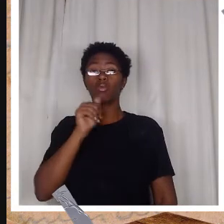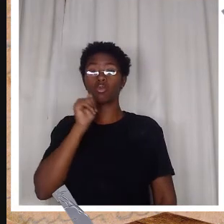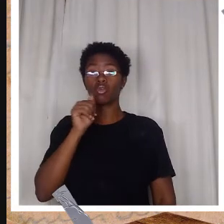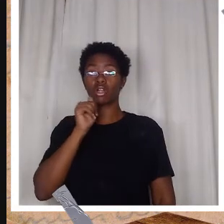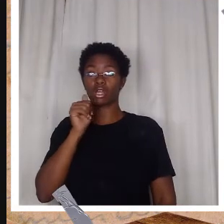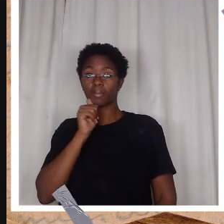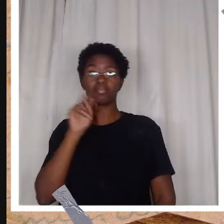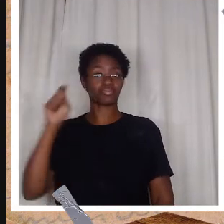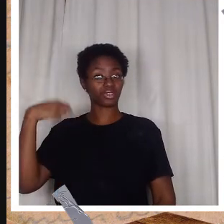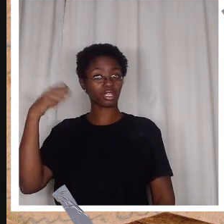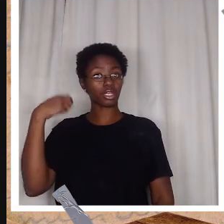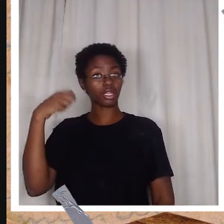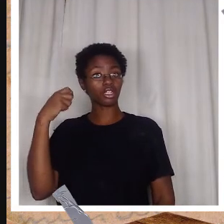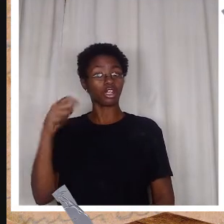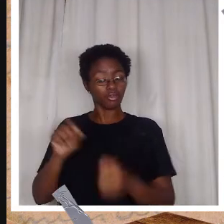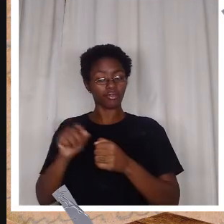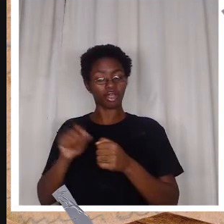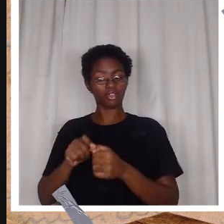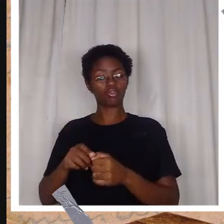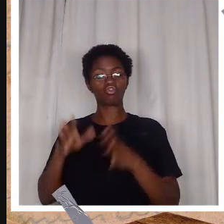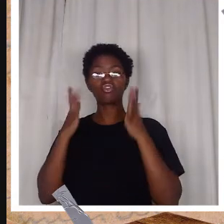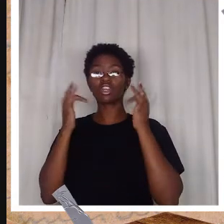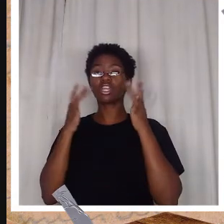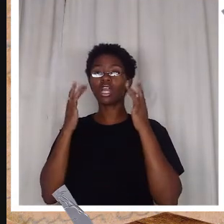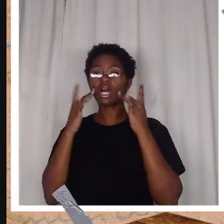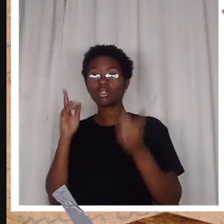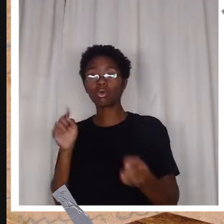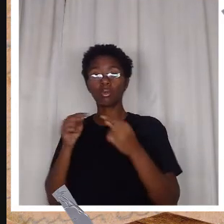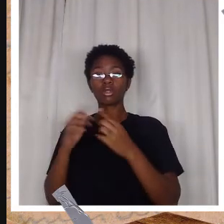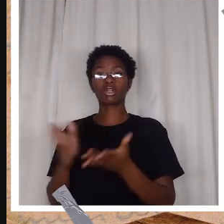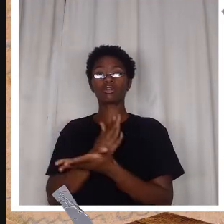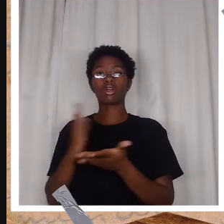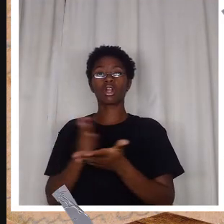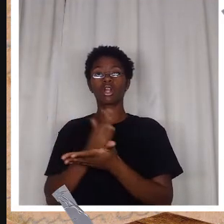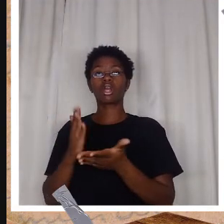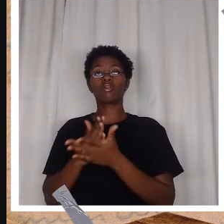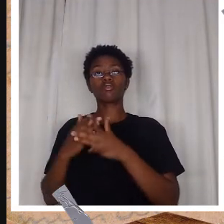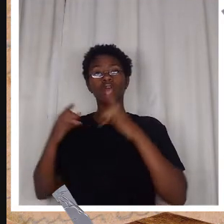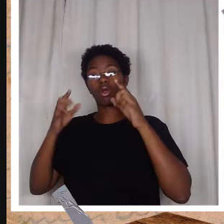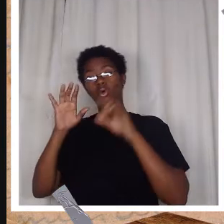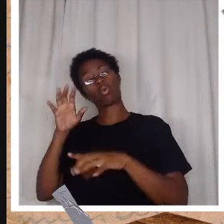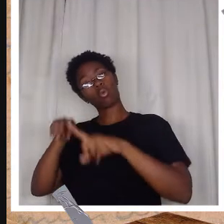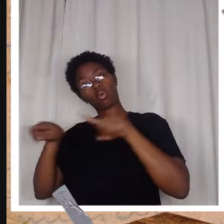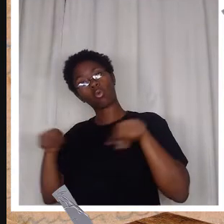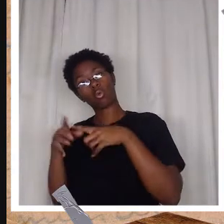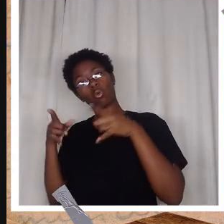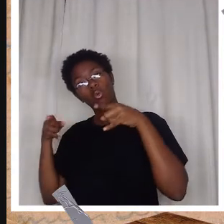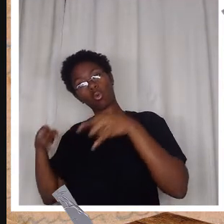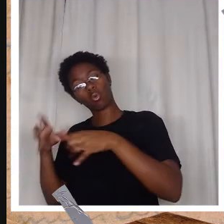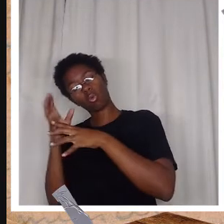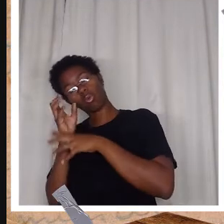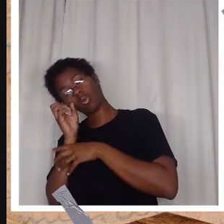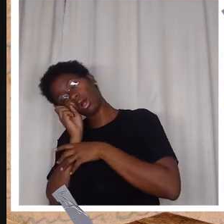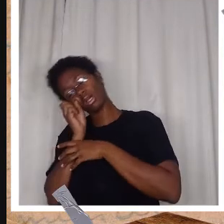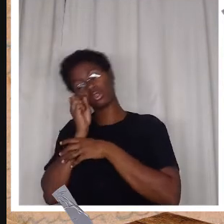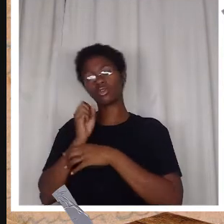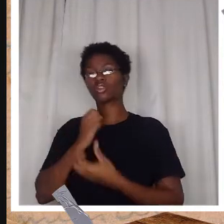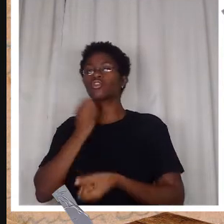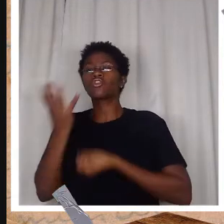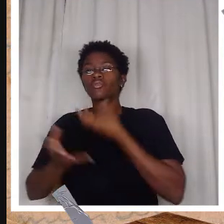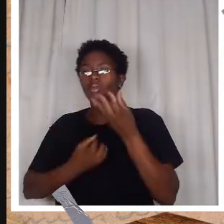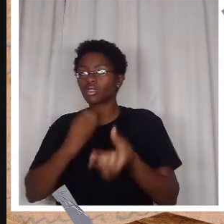teatro. O encontro de Ruth de Souza com Carolina Maria de Jesus é tema de um curta produzido